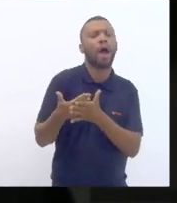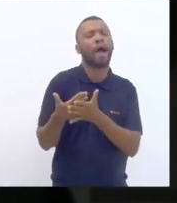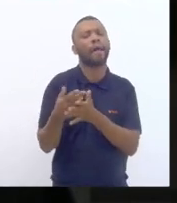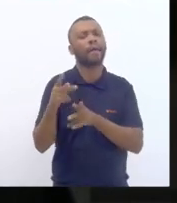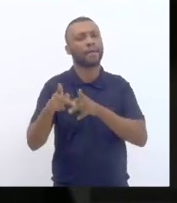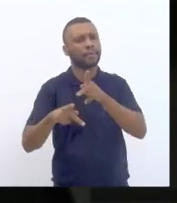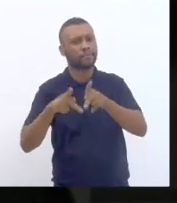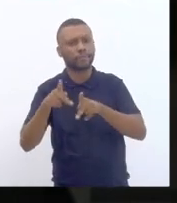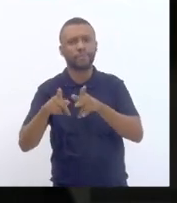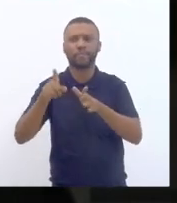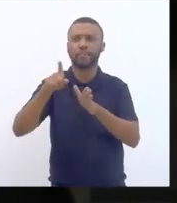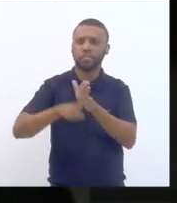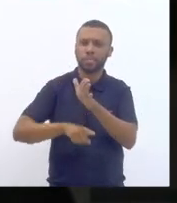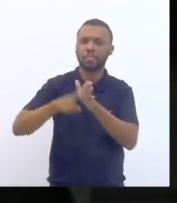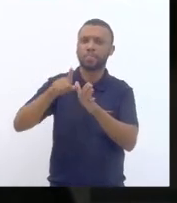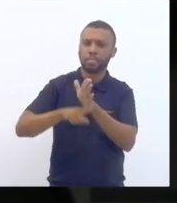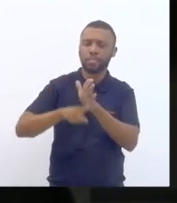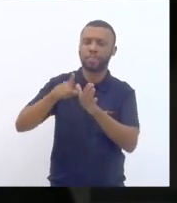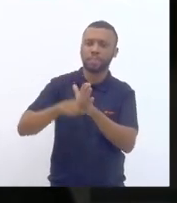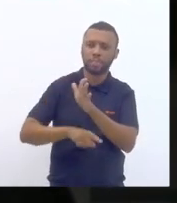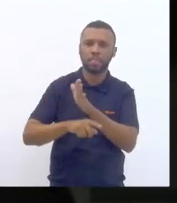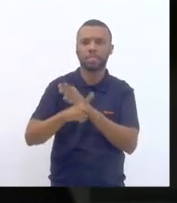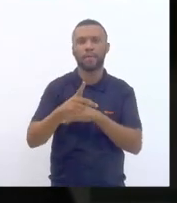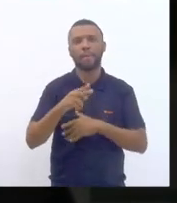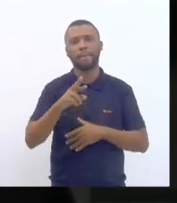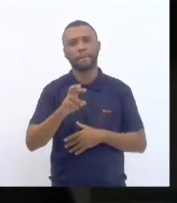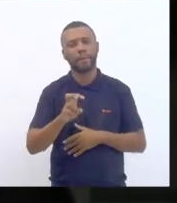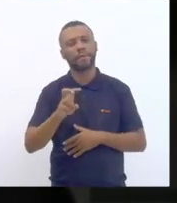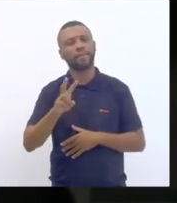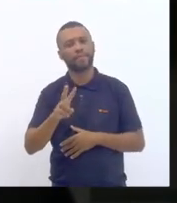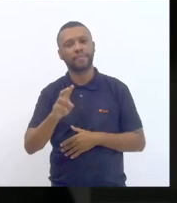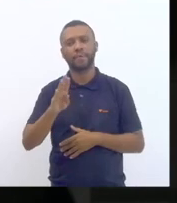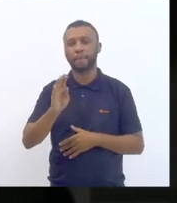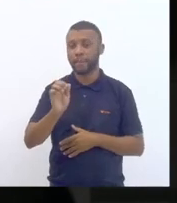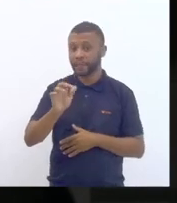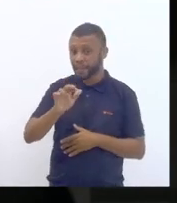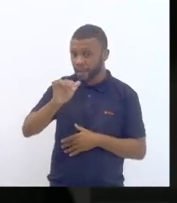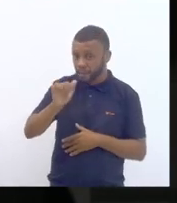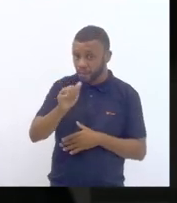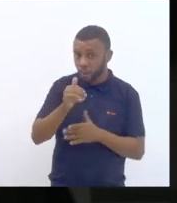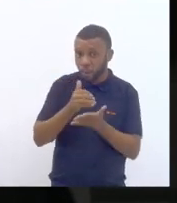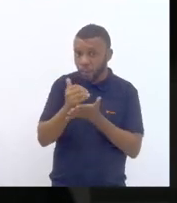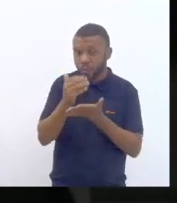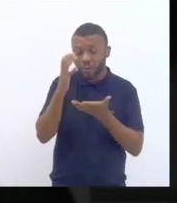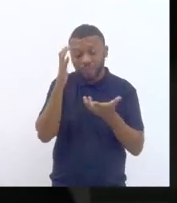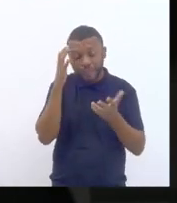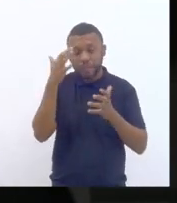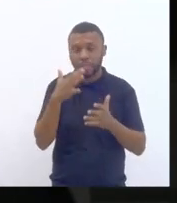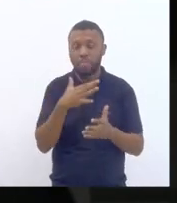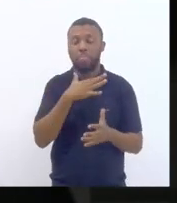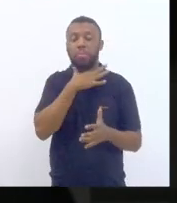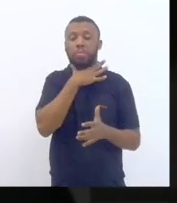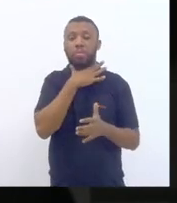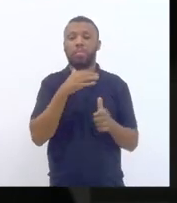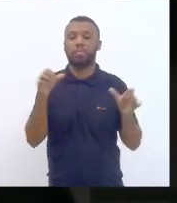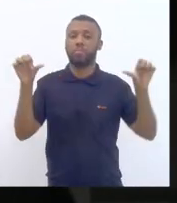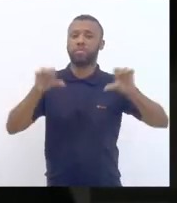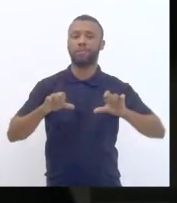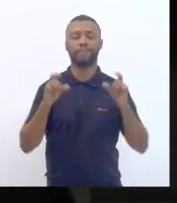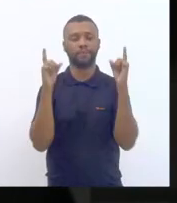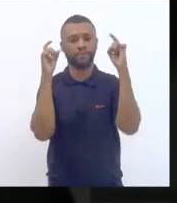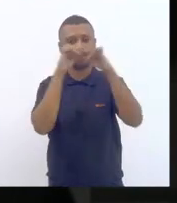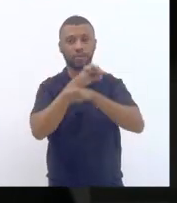estava descontando proíba né Acho que começou a ficar a situação muito difícil bom então foi preparado